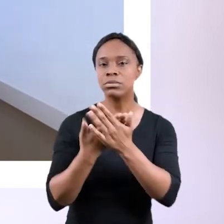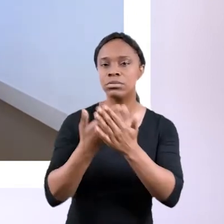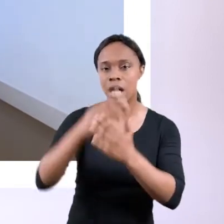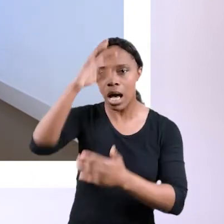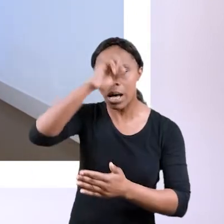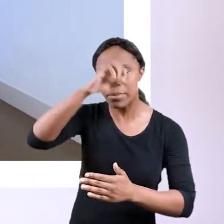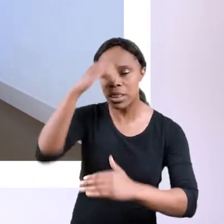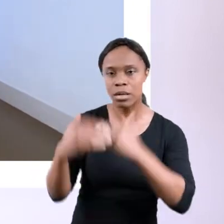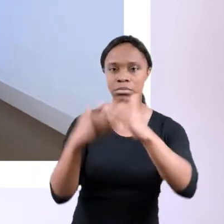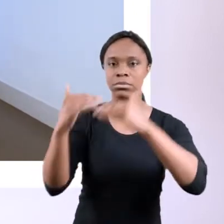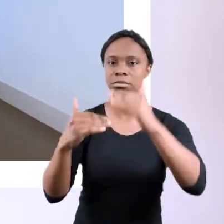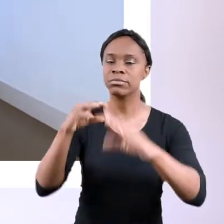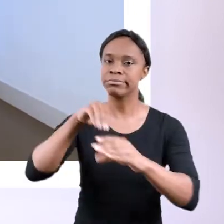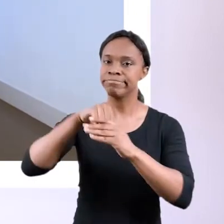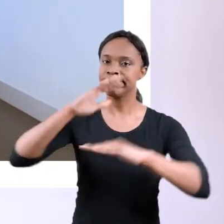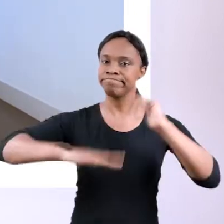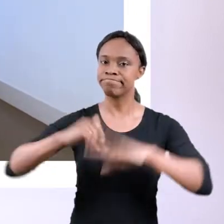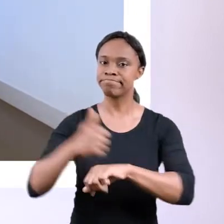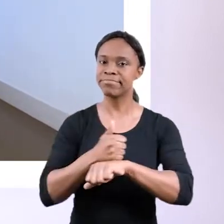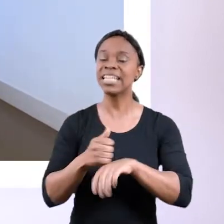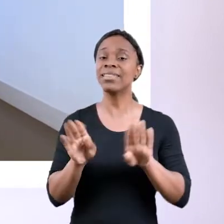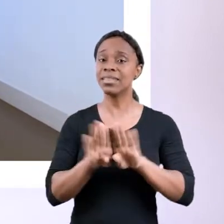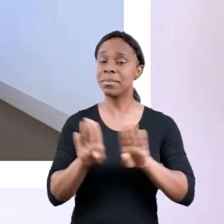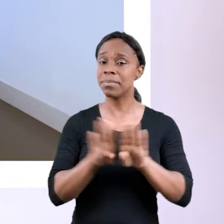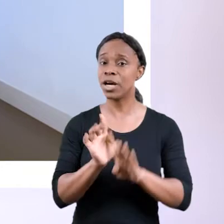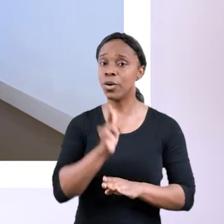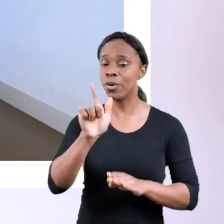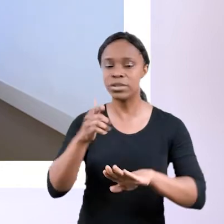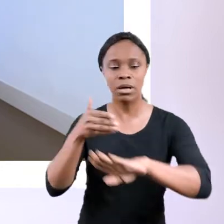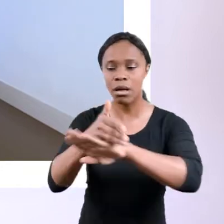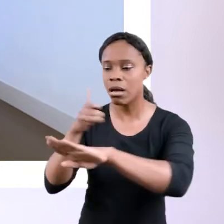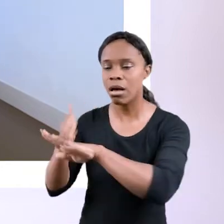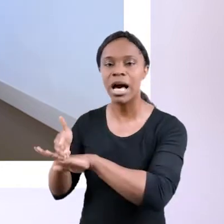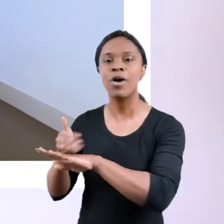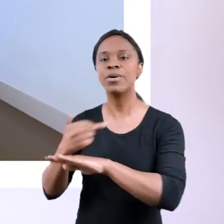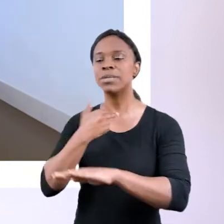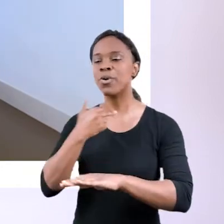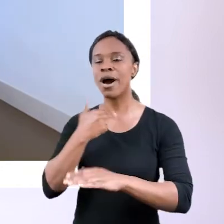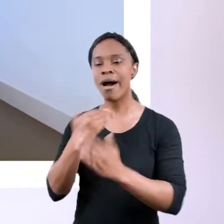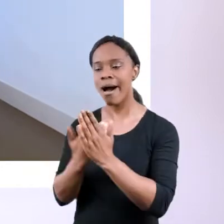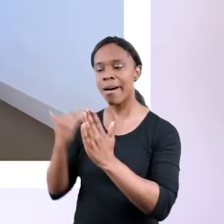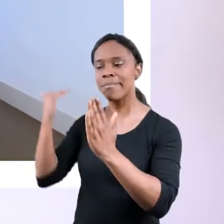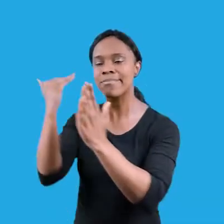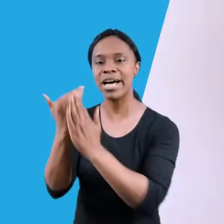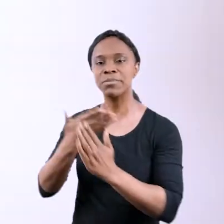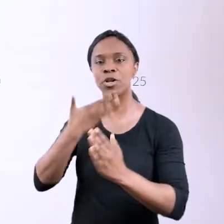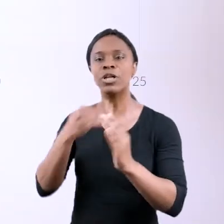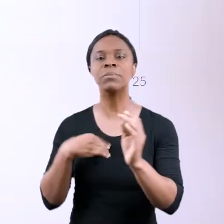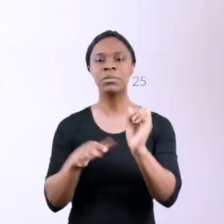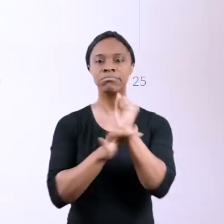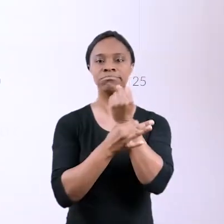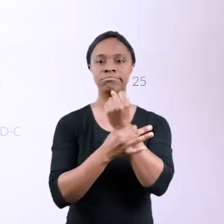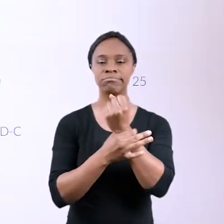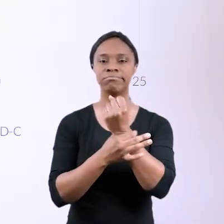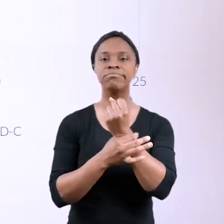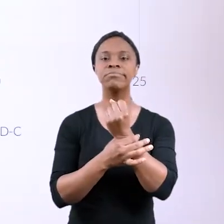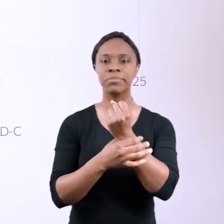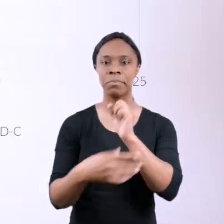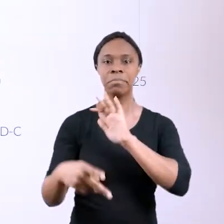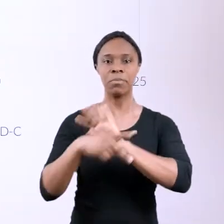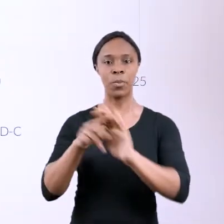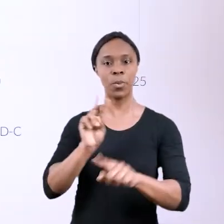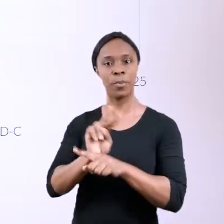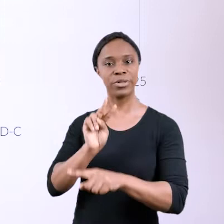progressão na carreira? Também impacta nas possibilidades de acesso a ocupações formais e à proteção social. Olhe bem para o